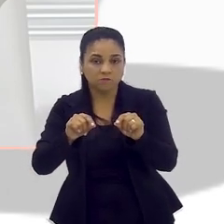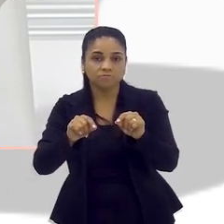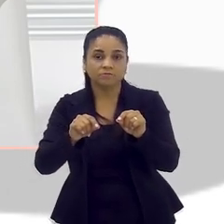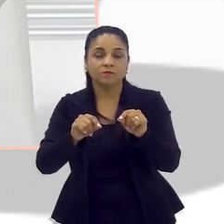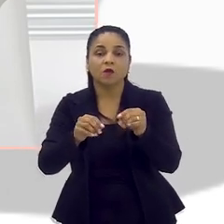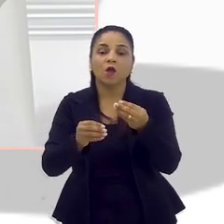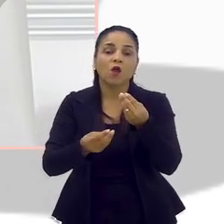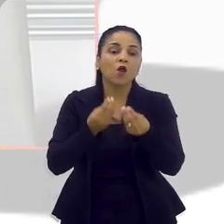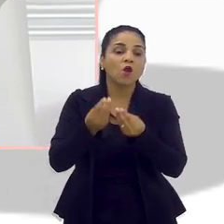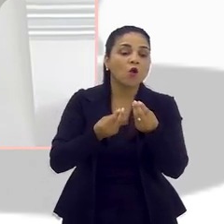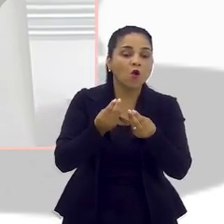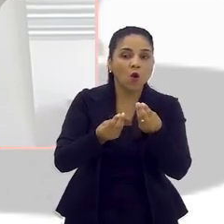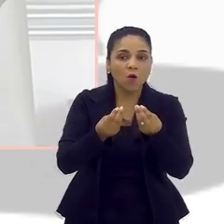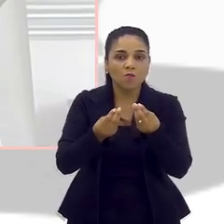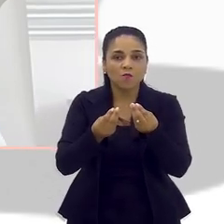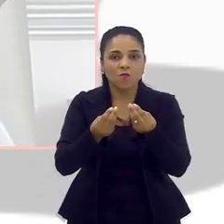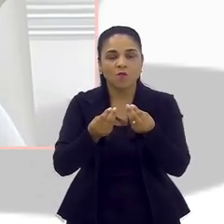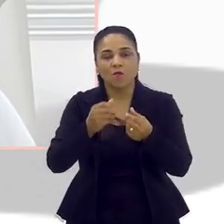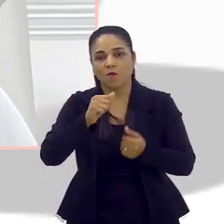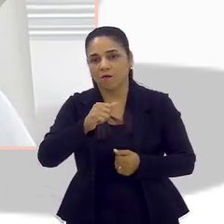pessoas e aí vai dizer